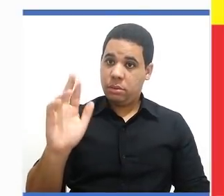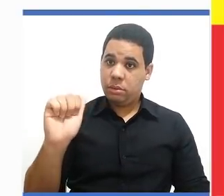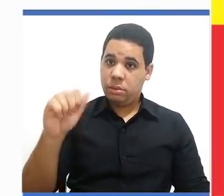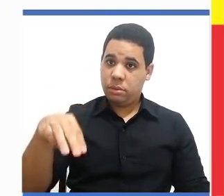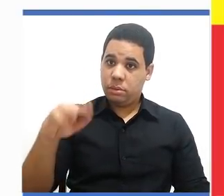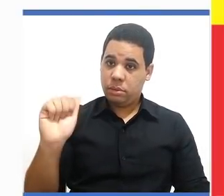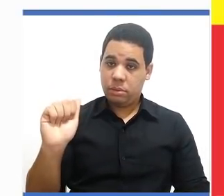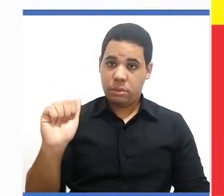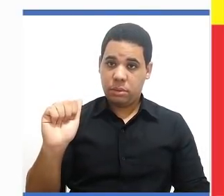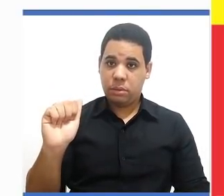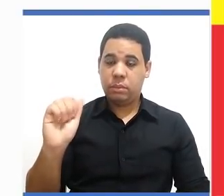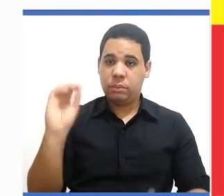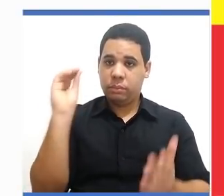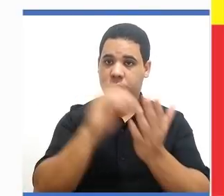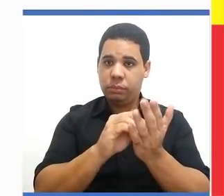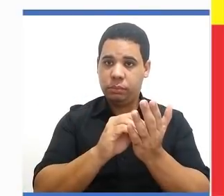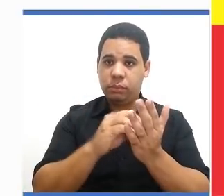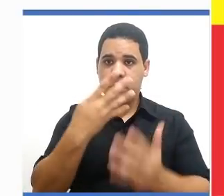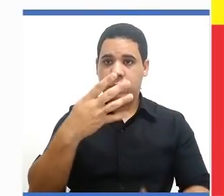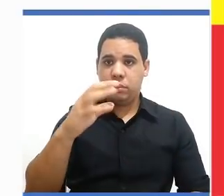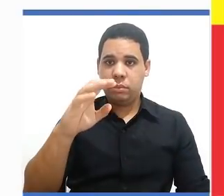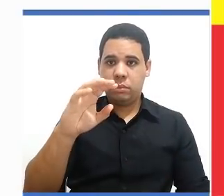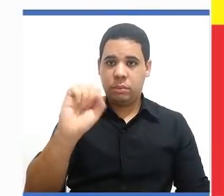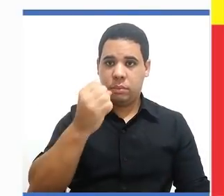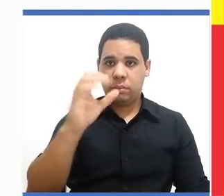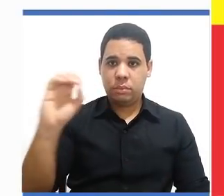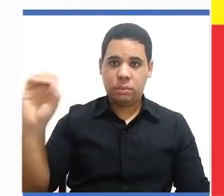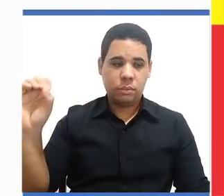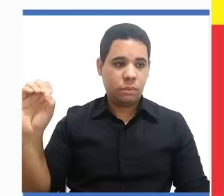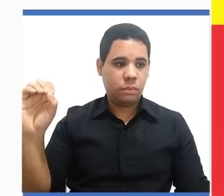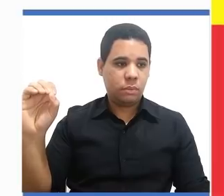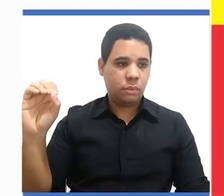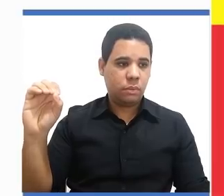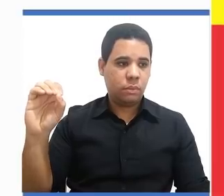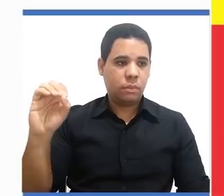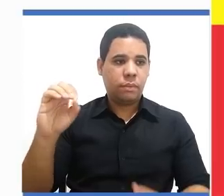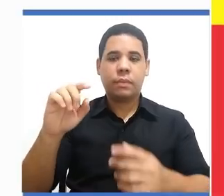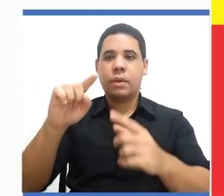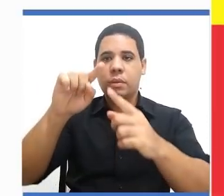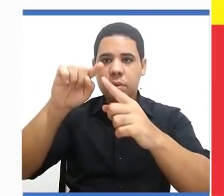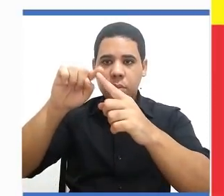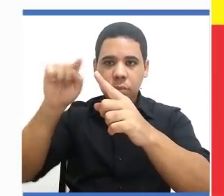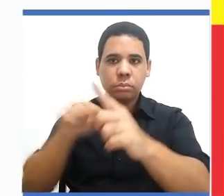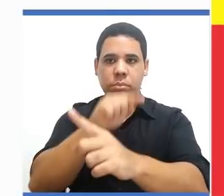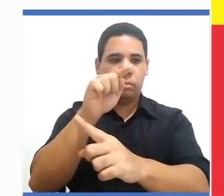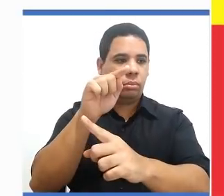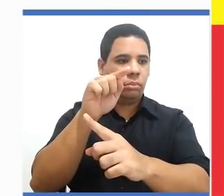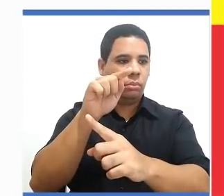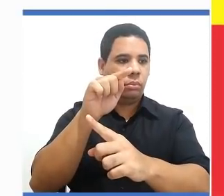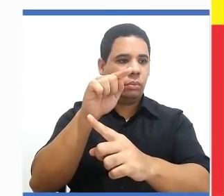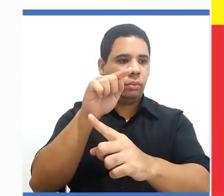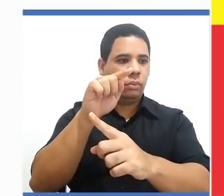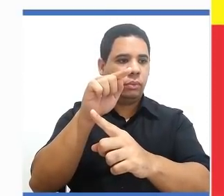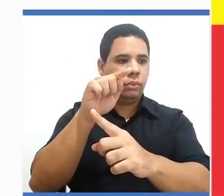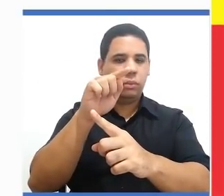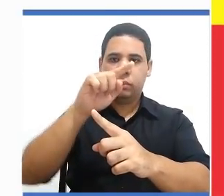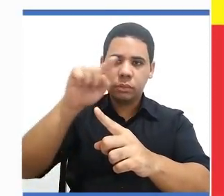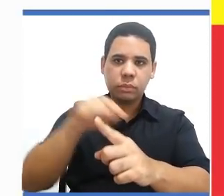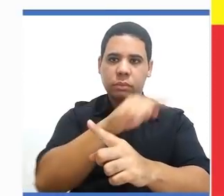colocou em grama, 4.800. Passou para decagrama, um pulo. Hectograma, mais um